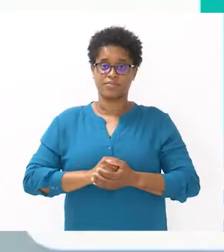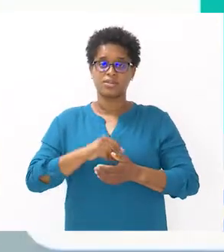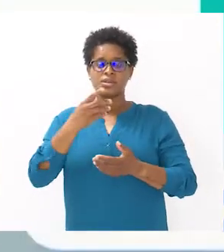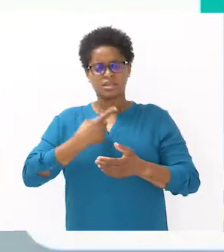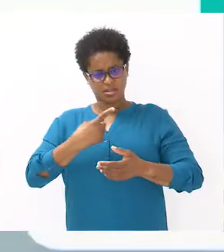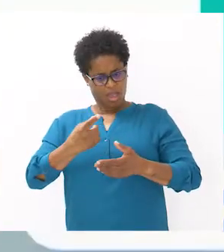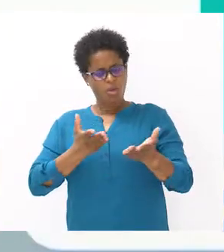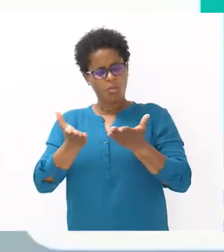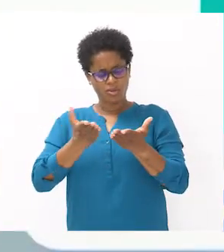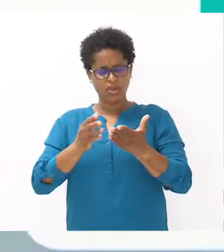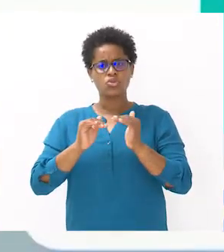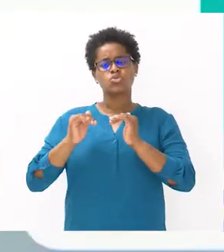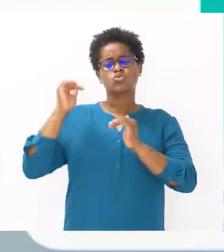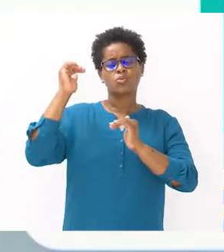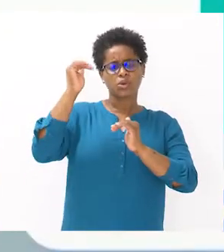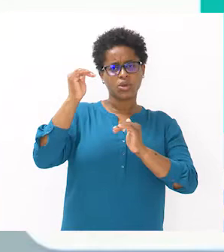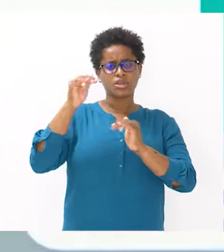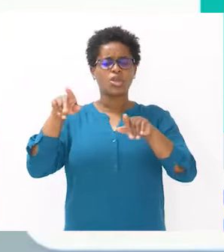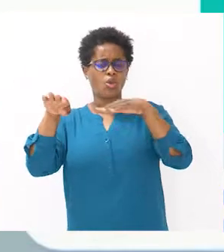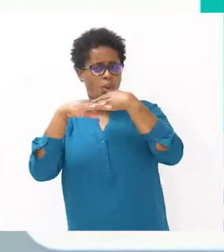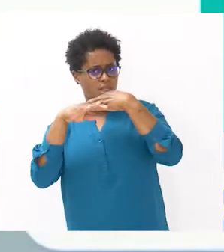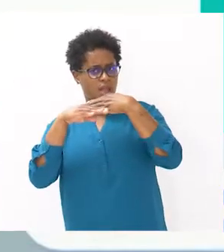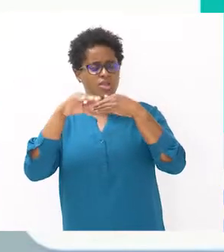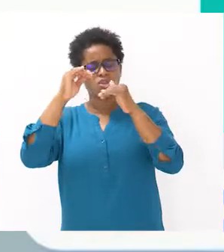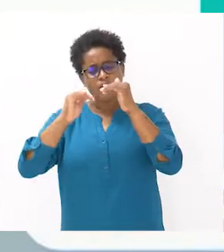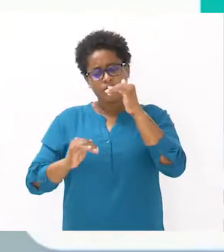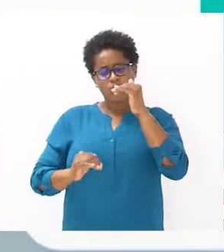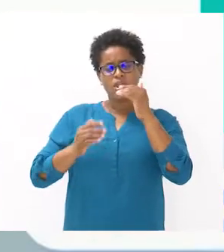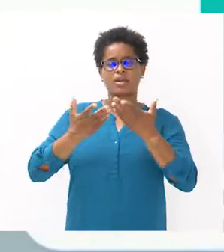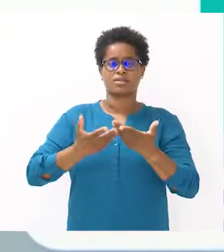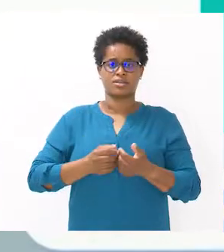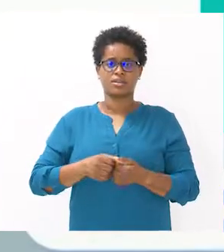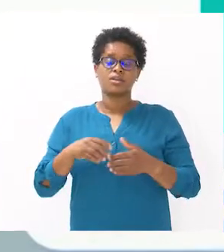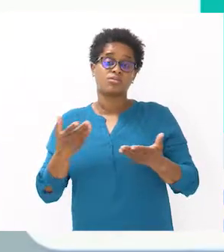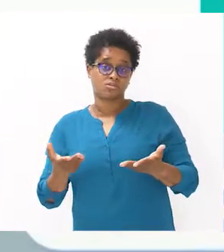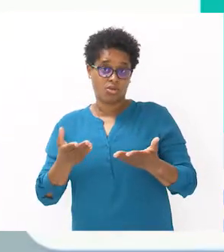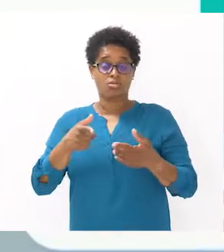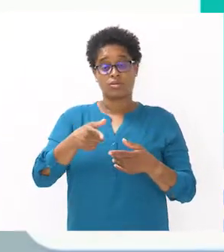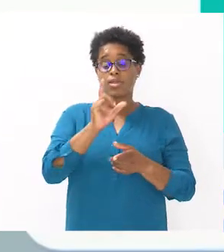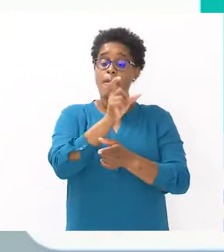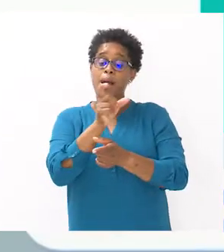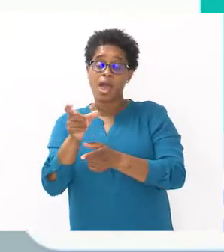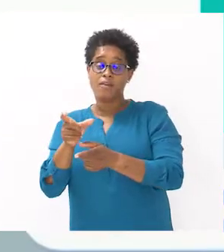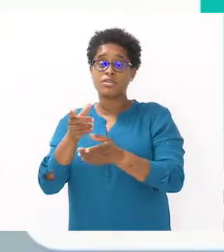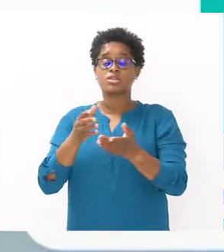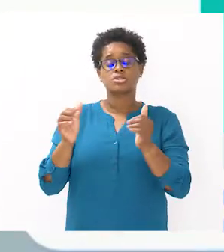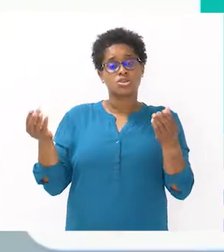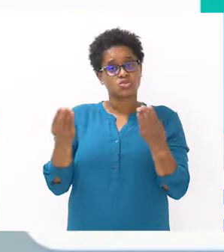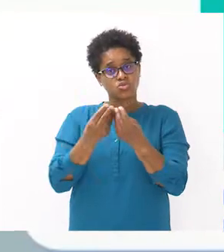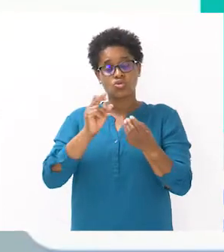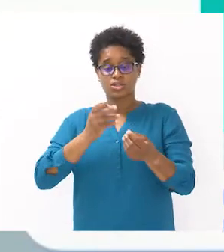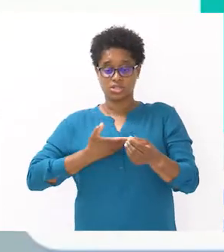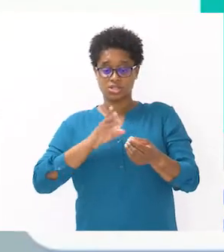Será comparativo de superioridade, de igualdade ou de inferioridade, dependendo das palavras que acompanham o